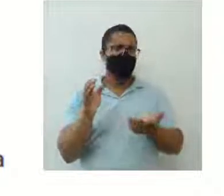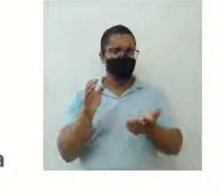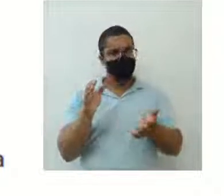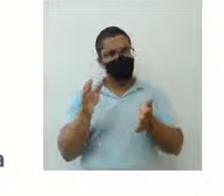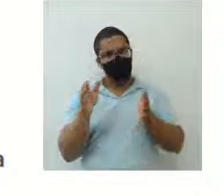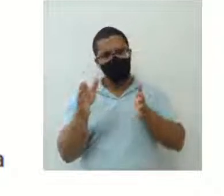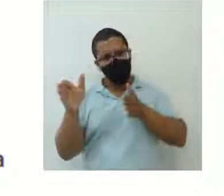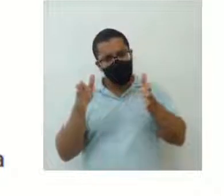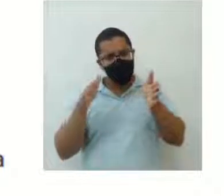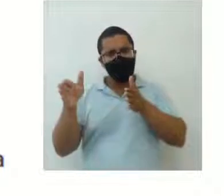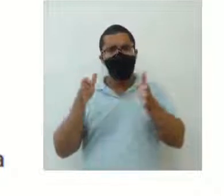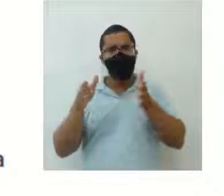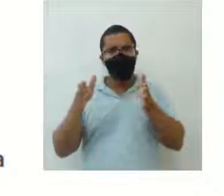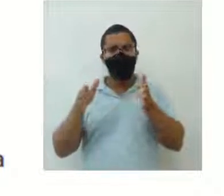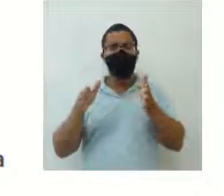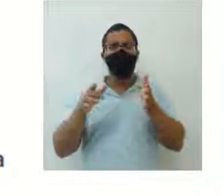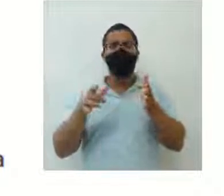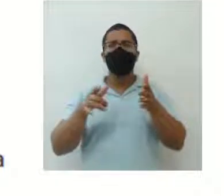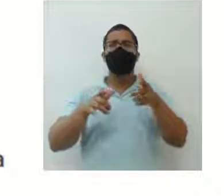lideradas pelos Estados Unidos,